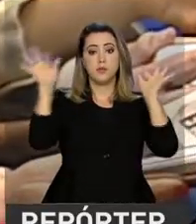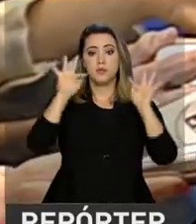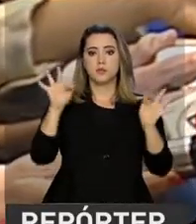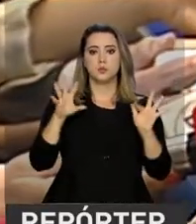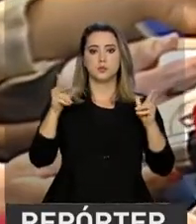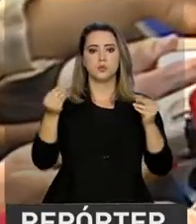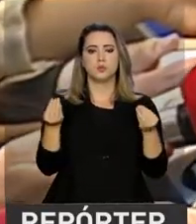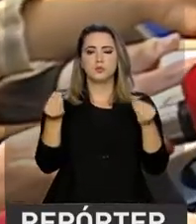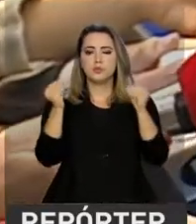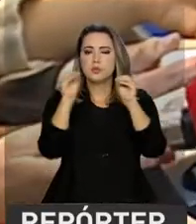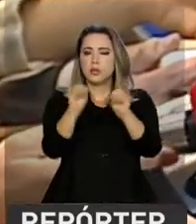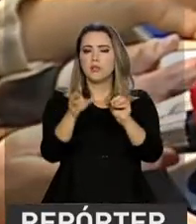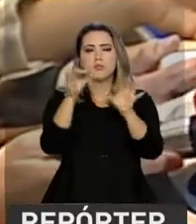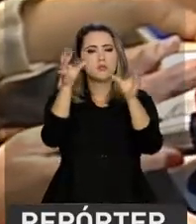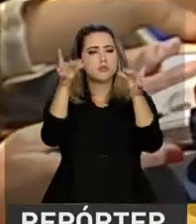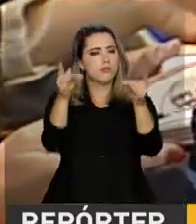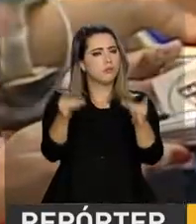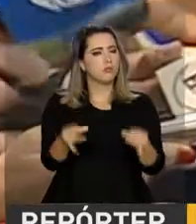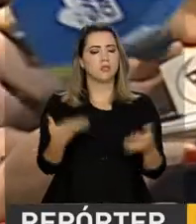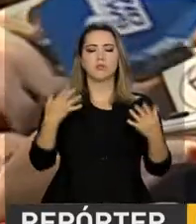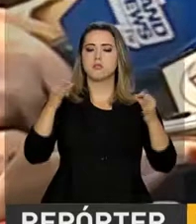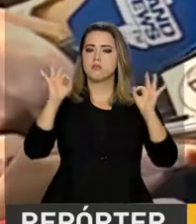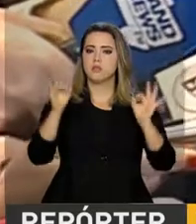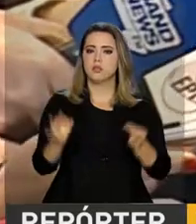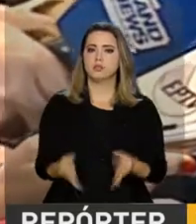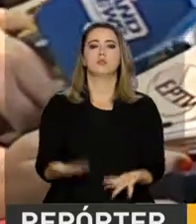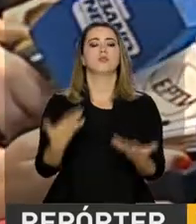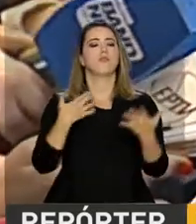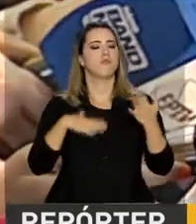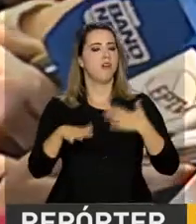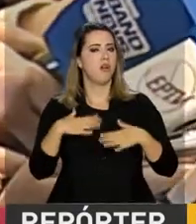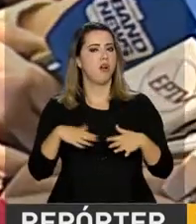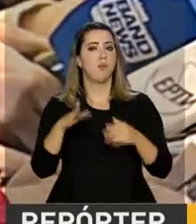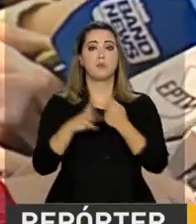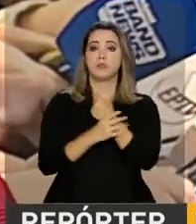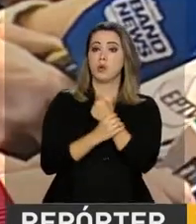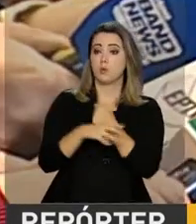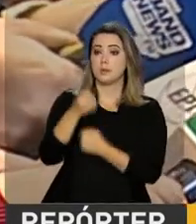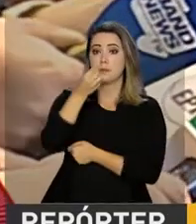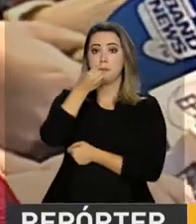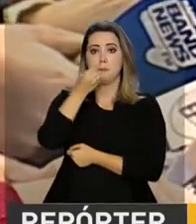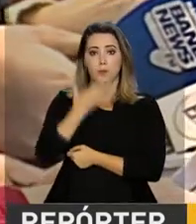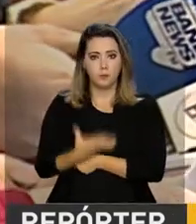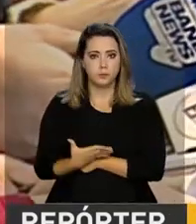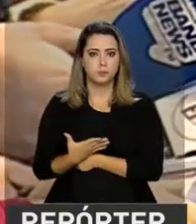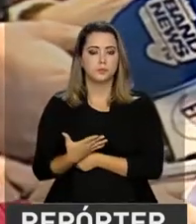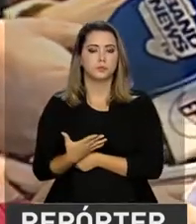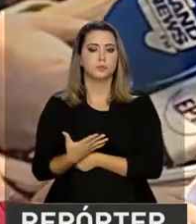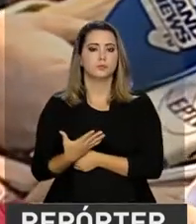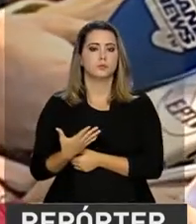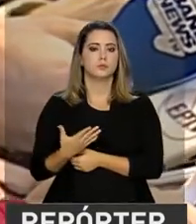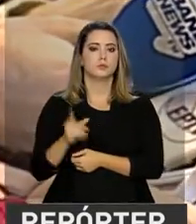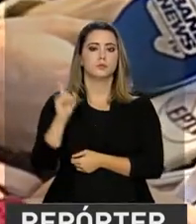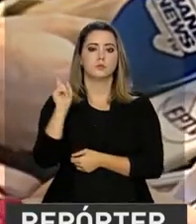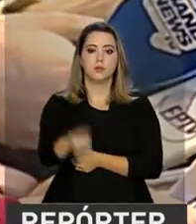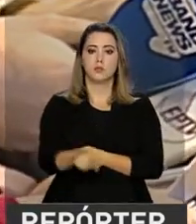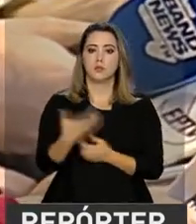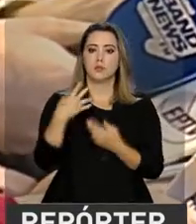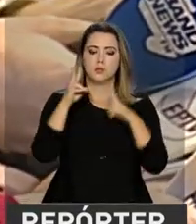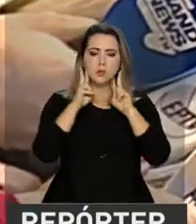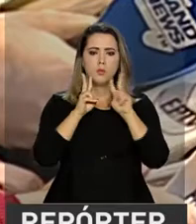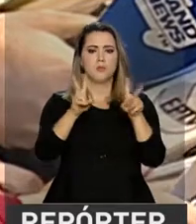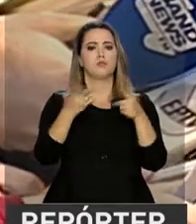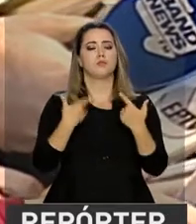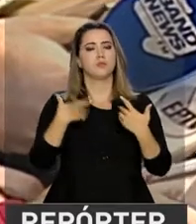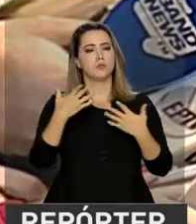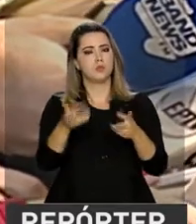do programado, tranquilidade, esquema de segurança funcionando muito bem. Uma clara percepção